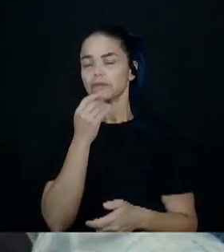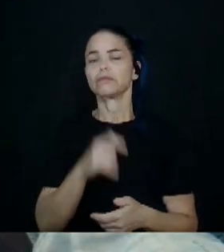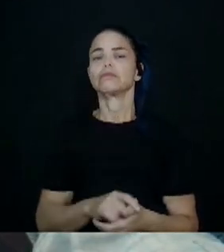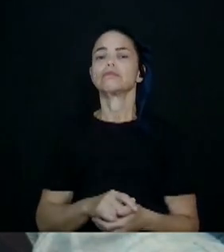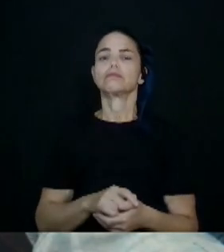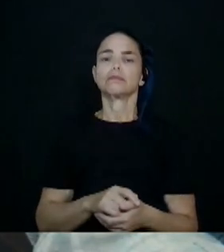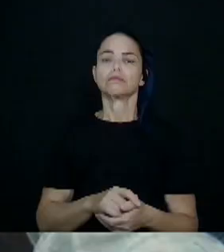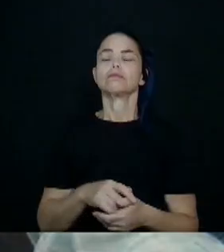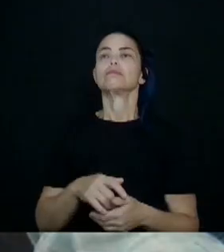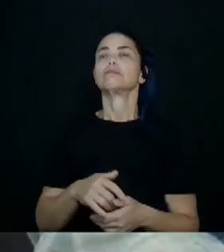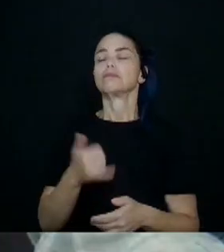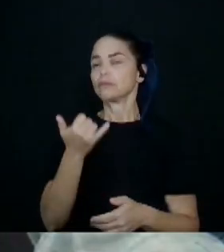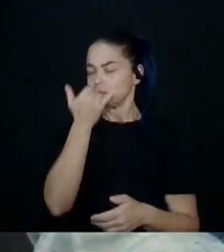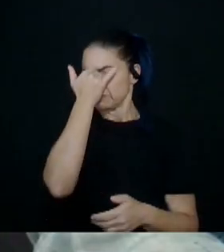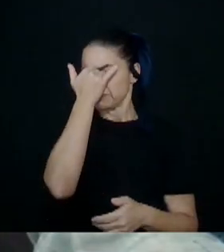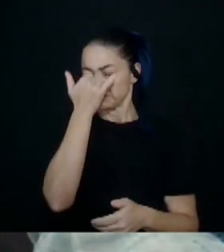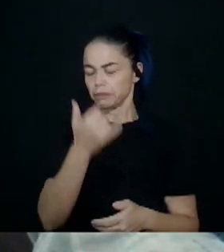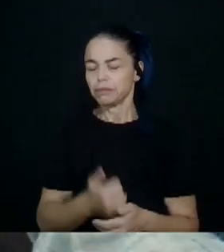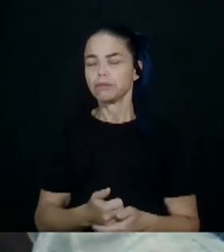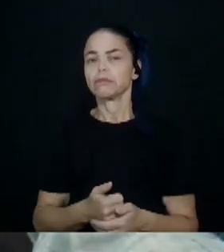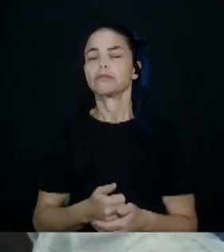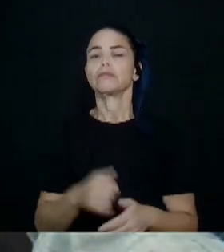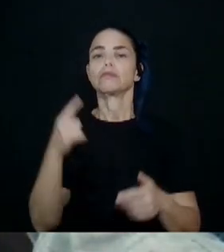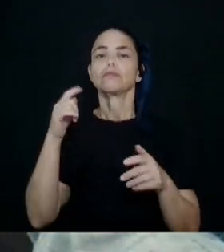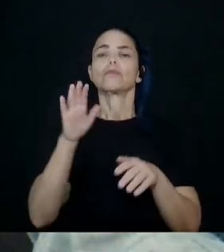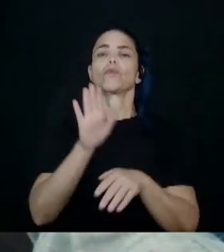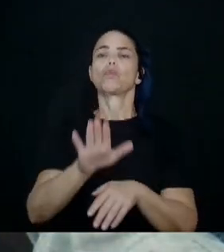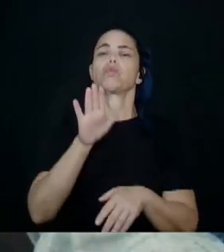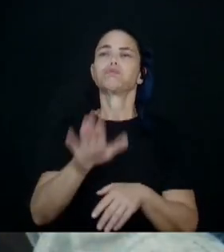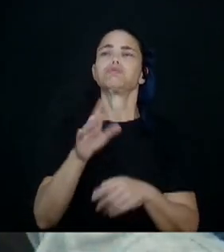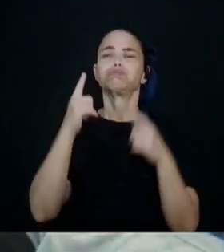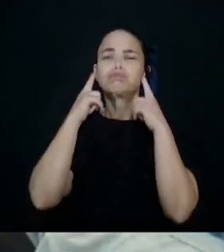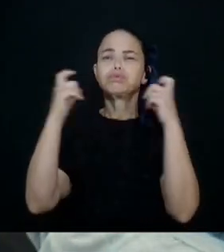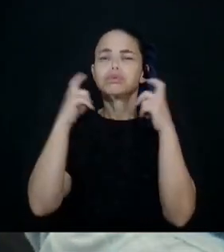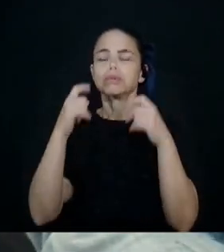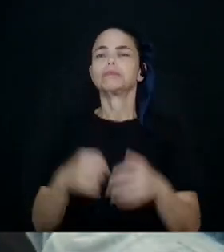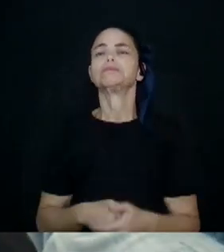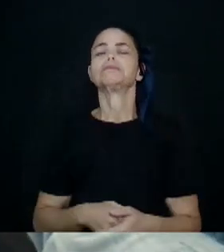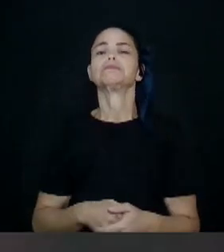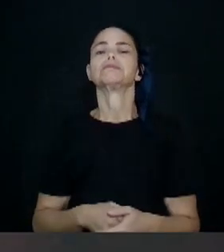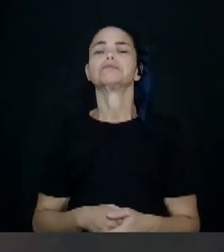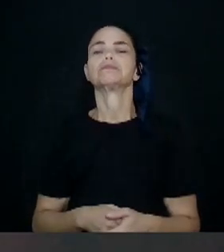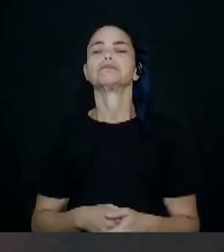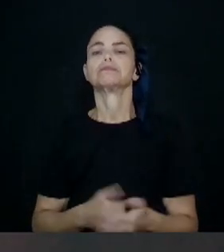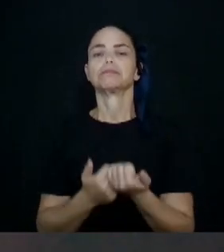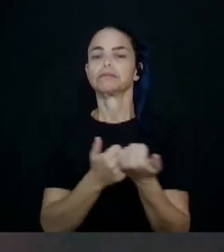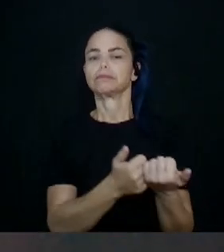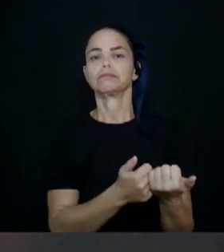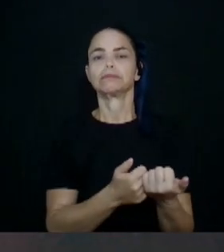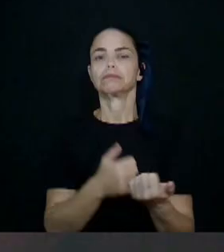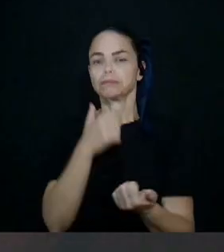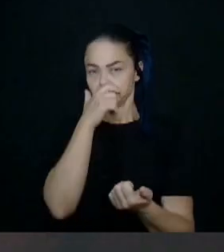um acidente com essa questão da buzina é muito forte. A questão da poluição sonora. Exato. Acho que